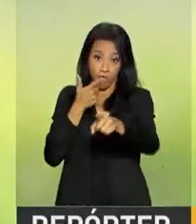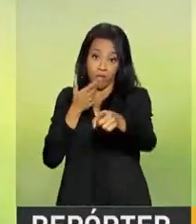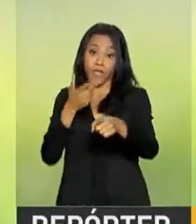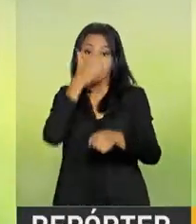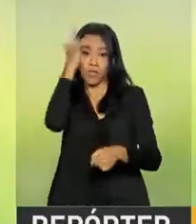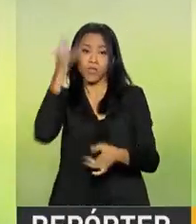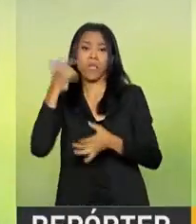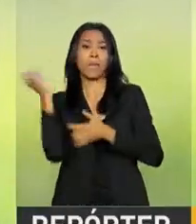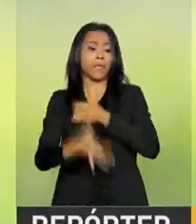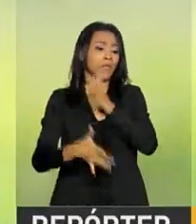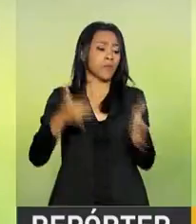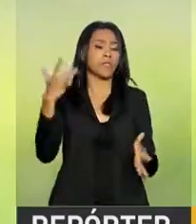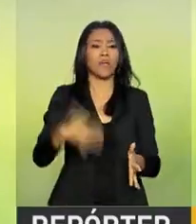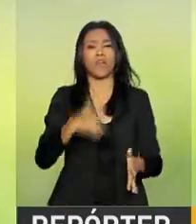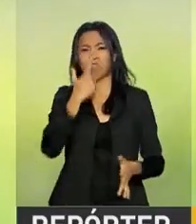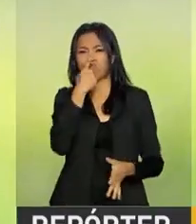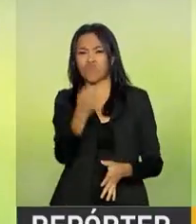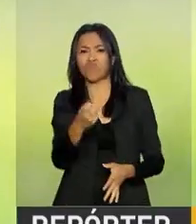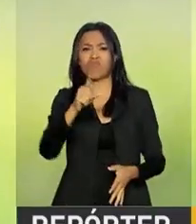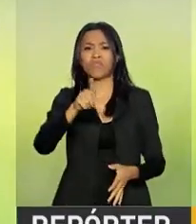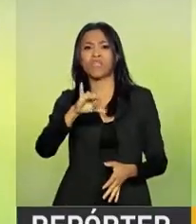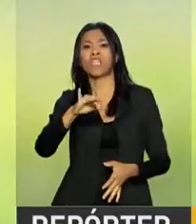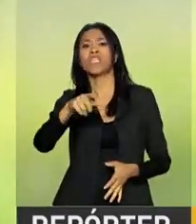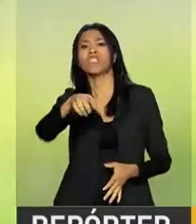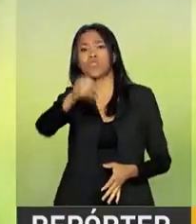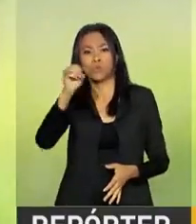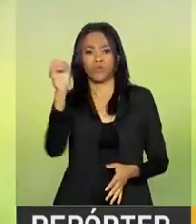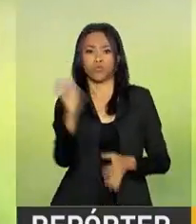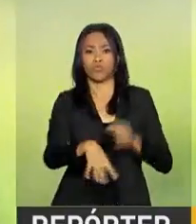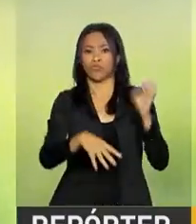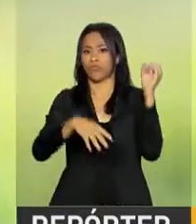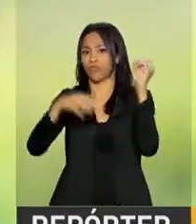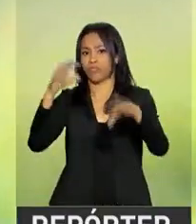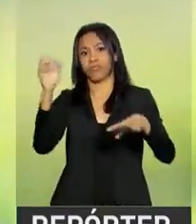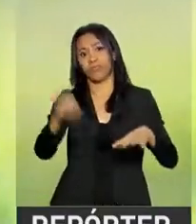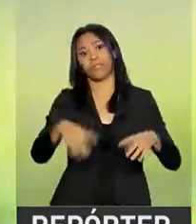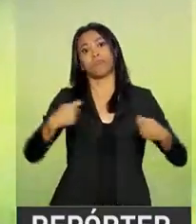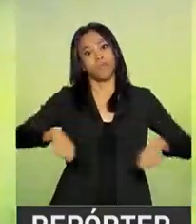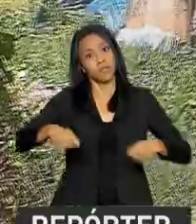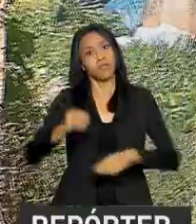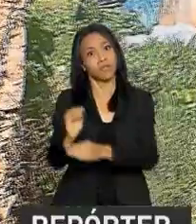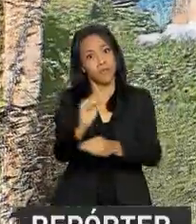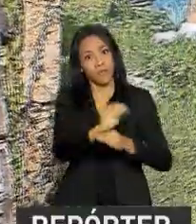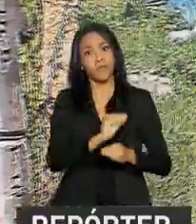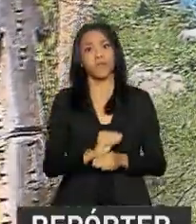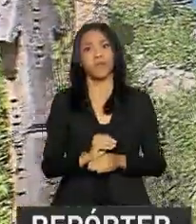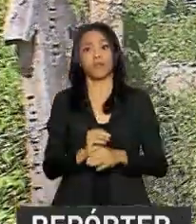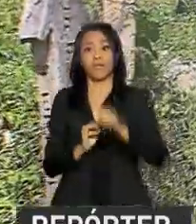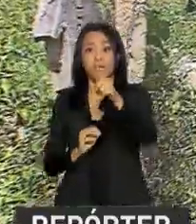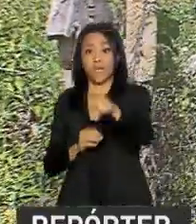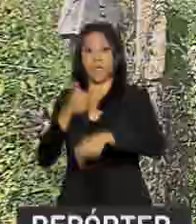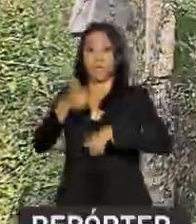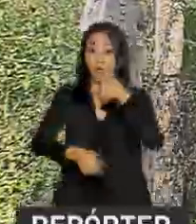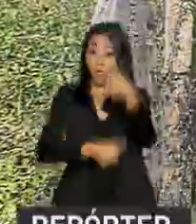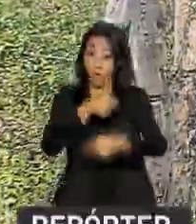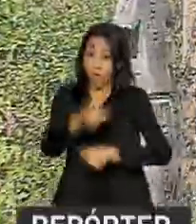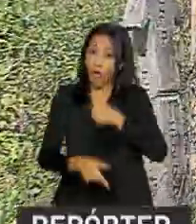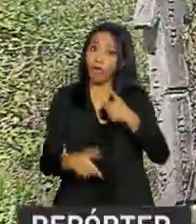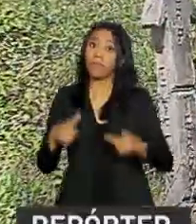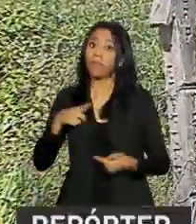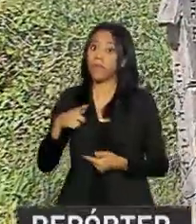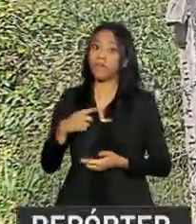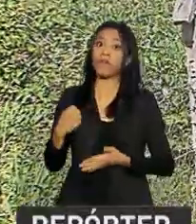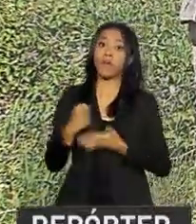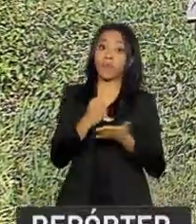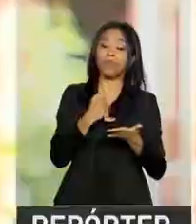aqui fica o dessa área aqui porque isso aqui é um lençol freático então tem que ser preservado o trabalho de alfeu recebeu apoio de